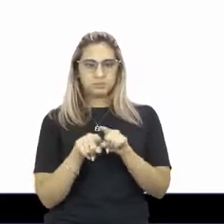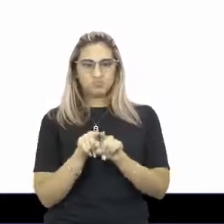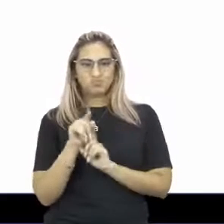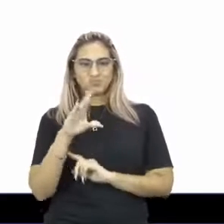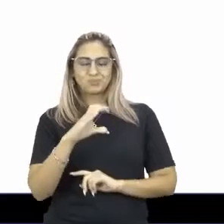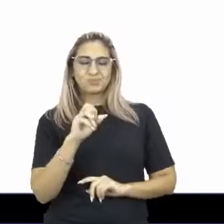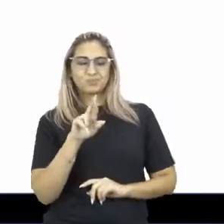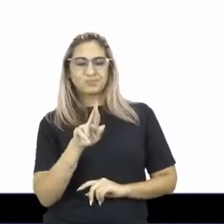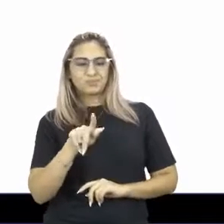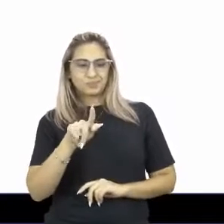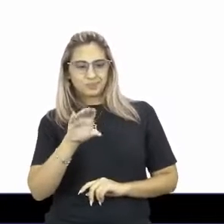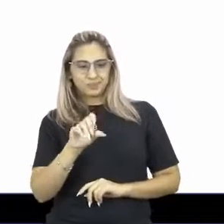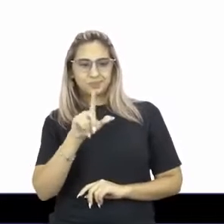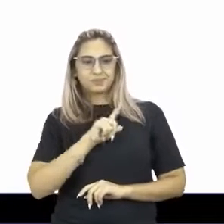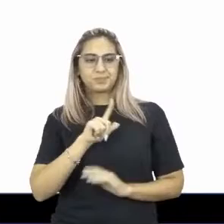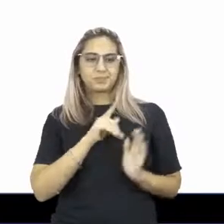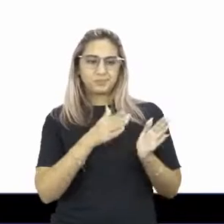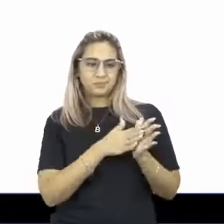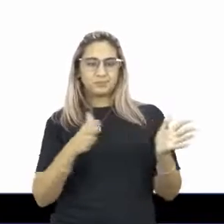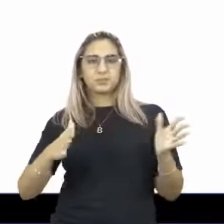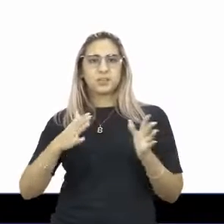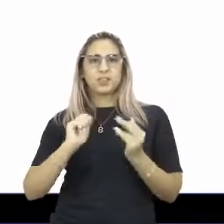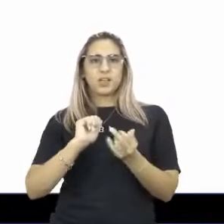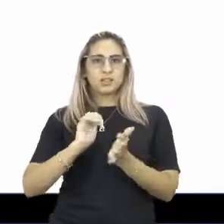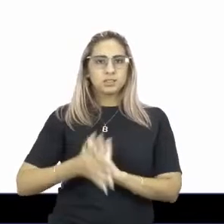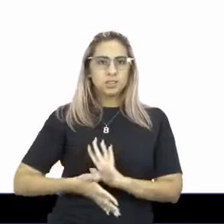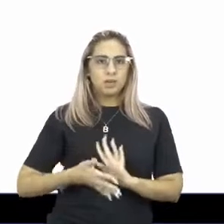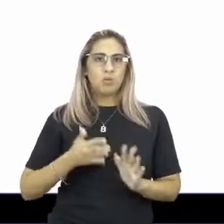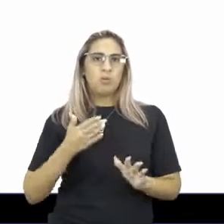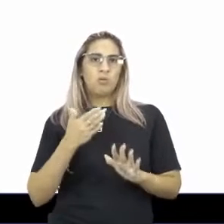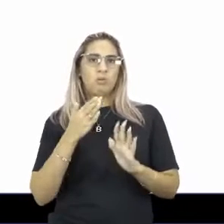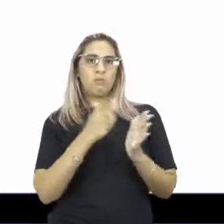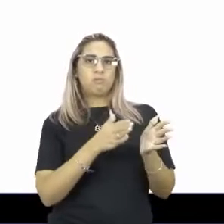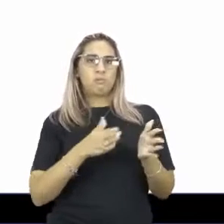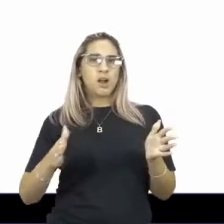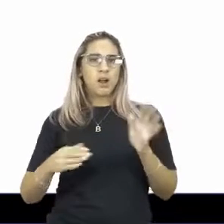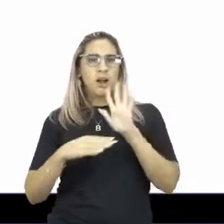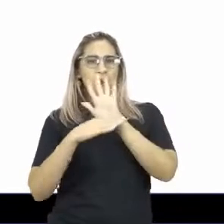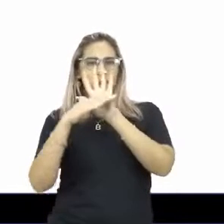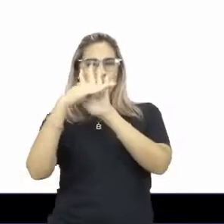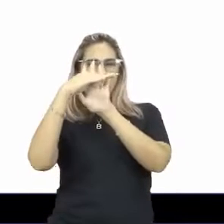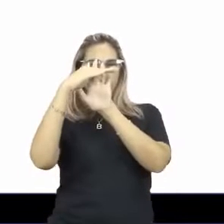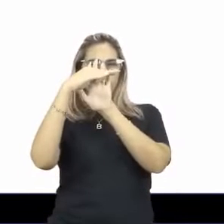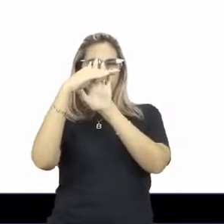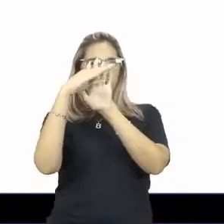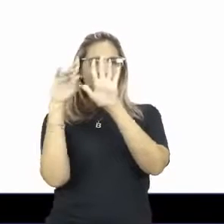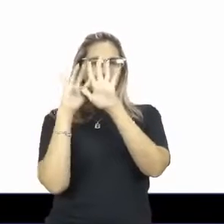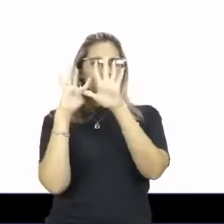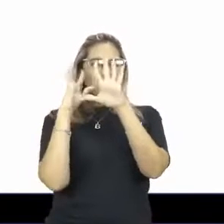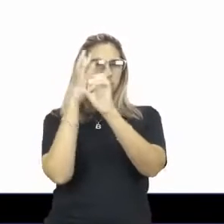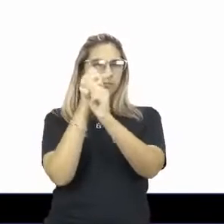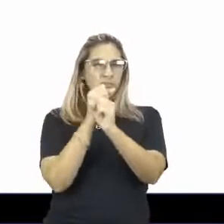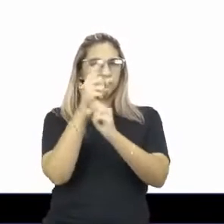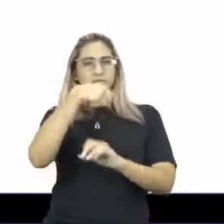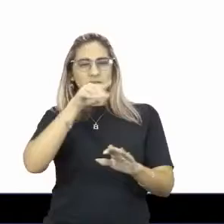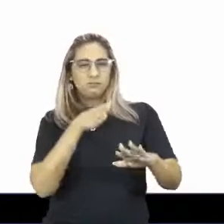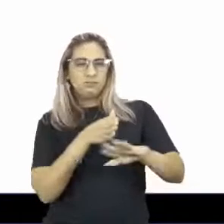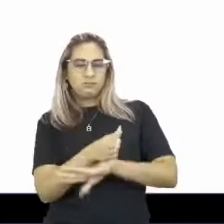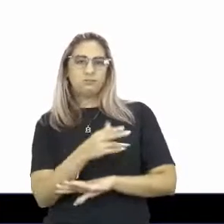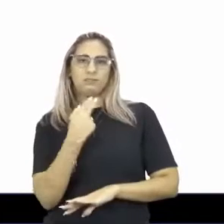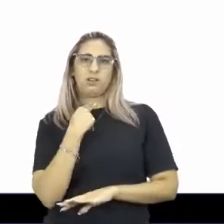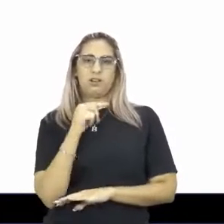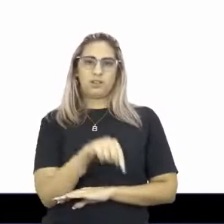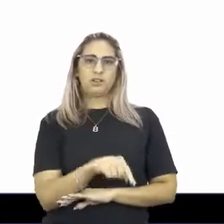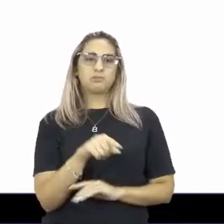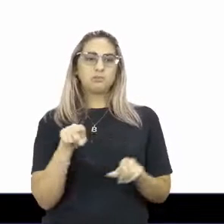cargo ainda haverá o processo de nomeação, né, de classificação, para mostrar a pontuação, então você ainda concorre ao cargo.